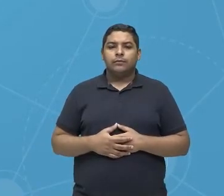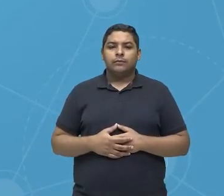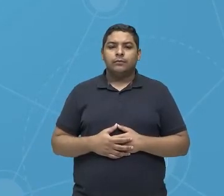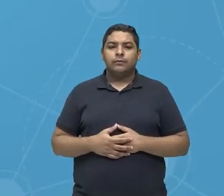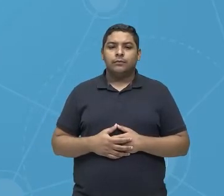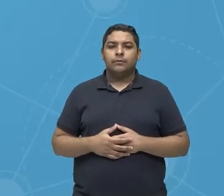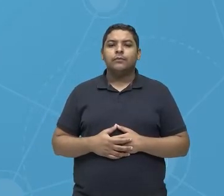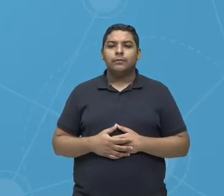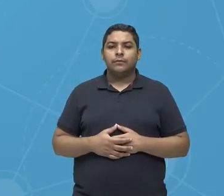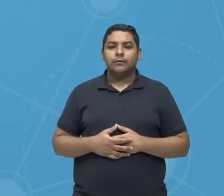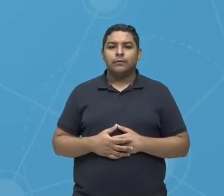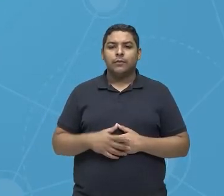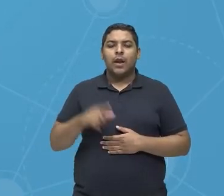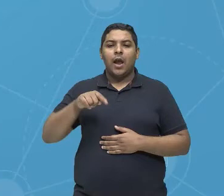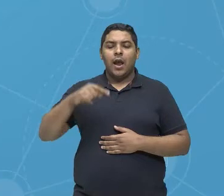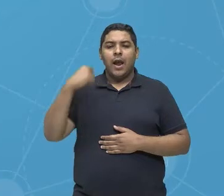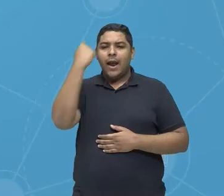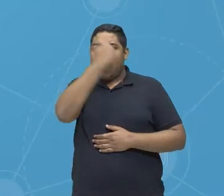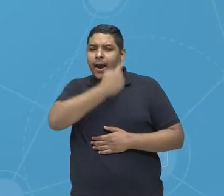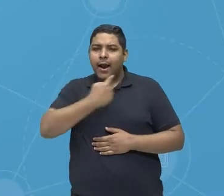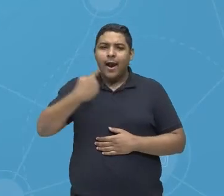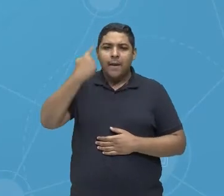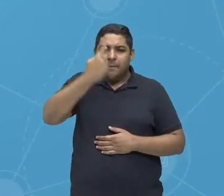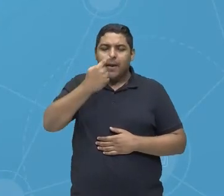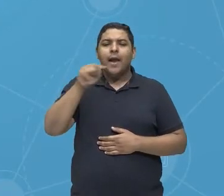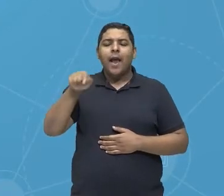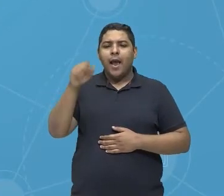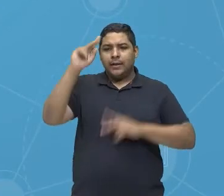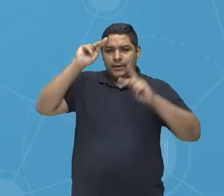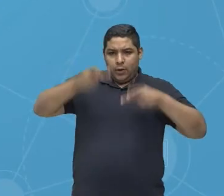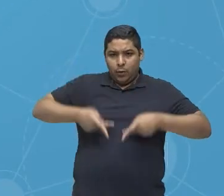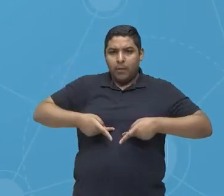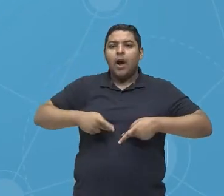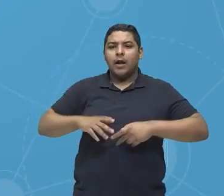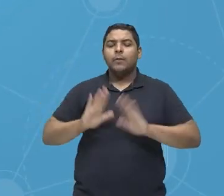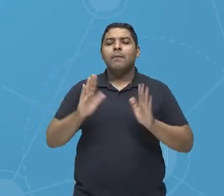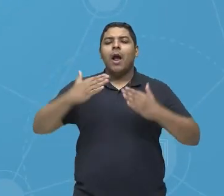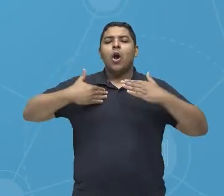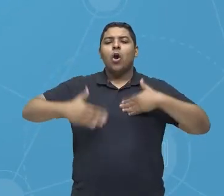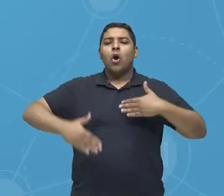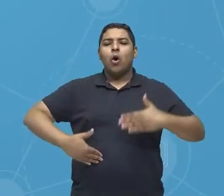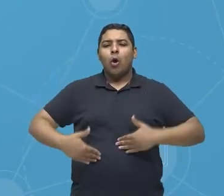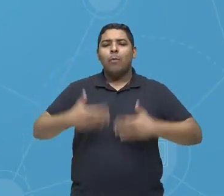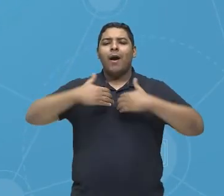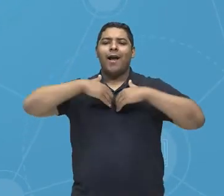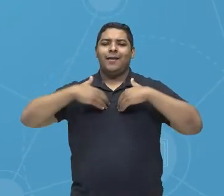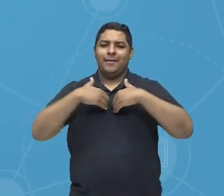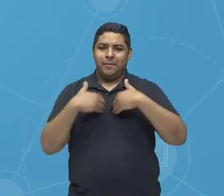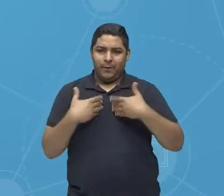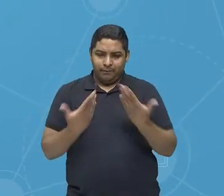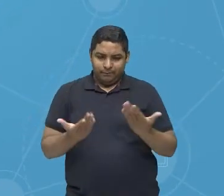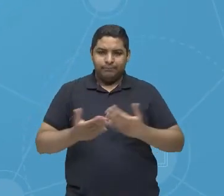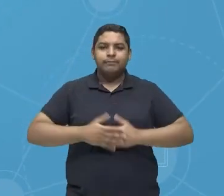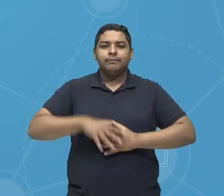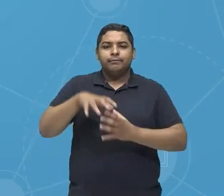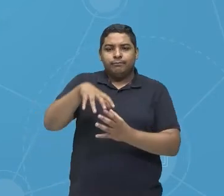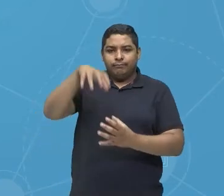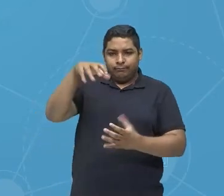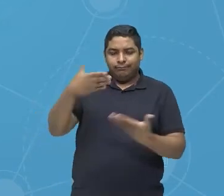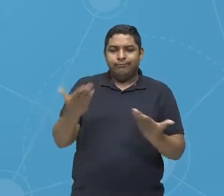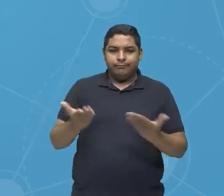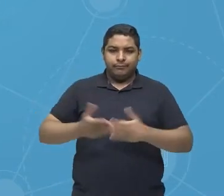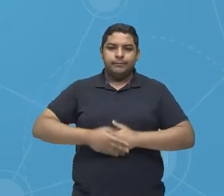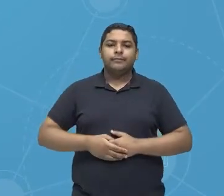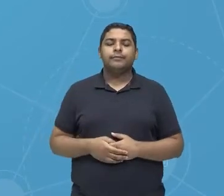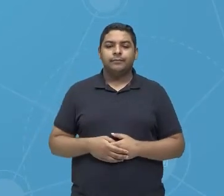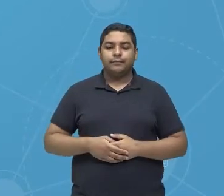quê? De animal. E as colunas, não esqueçam dessas colunas, que nós vamos ter outra cultura que vai retratar também a questão